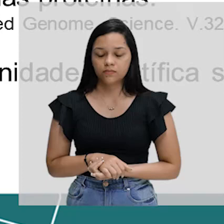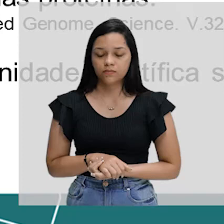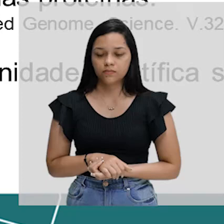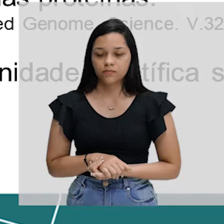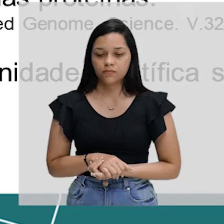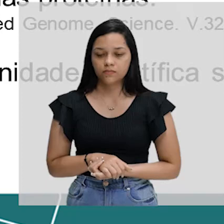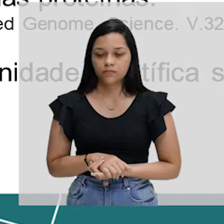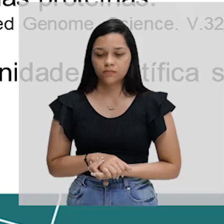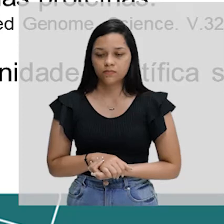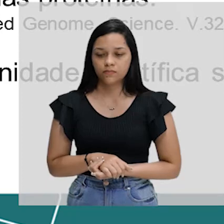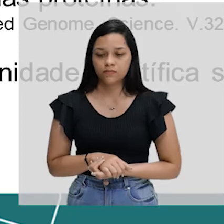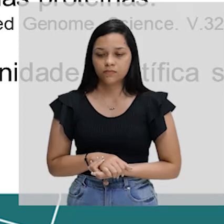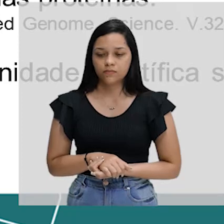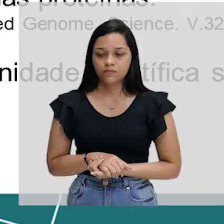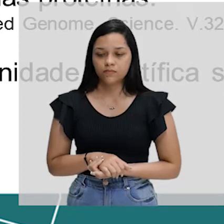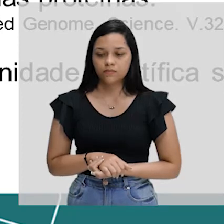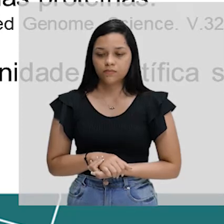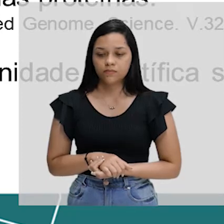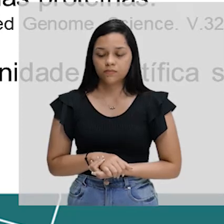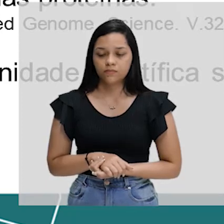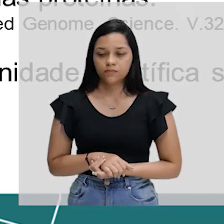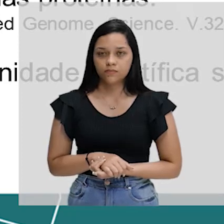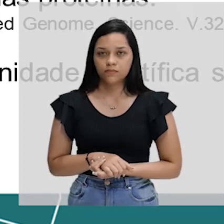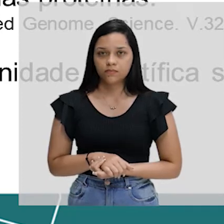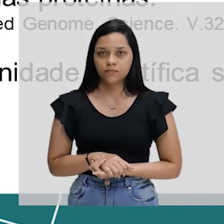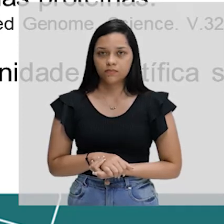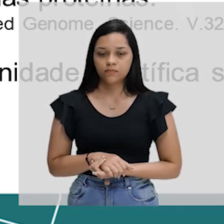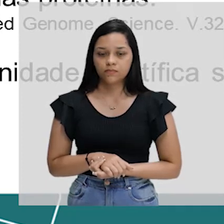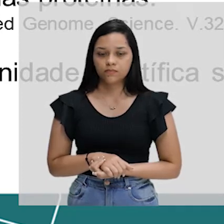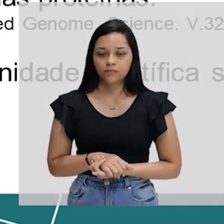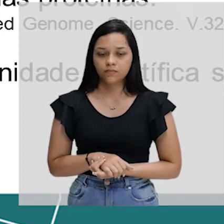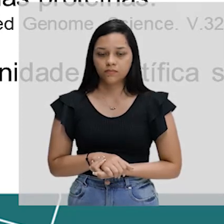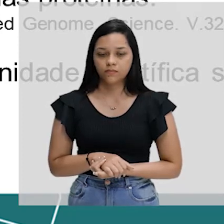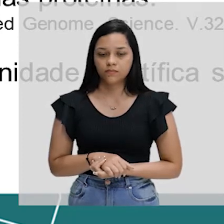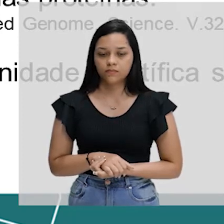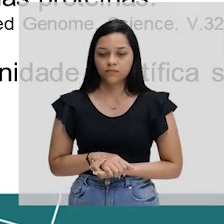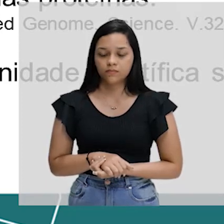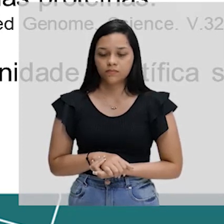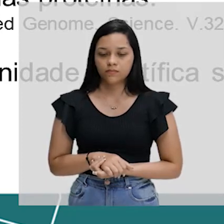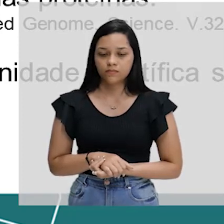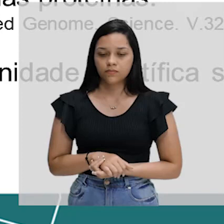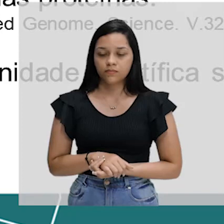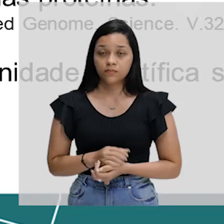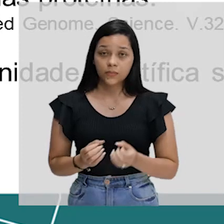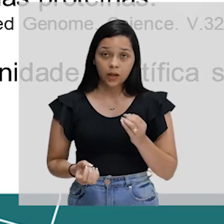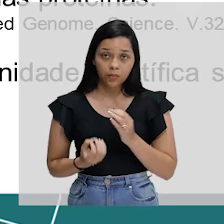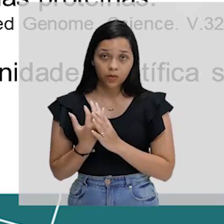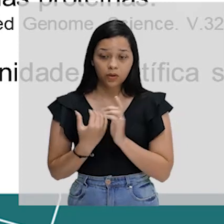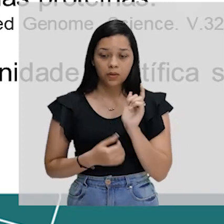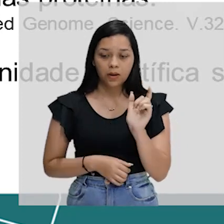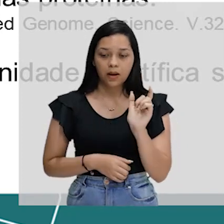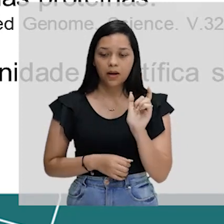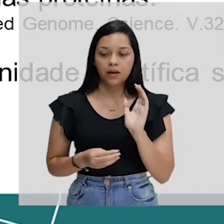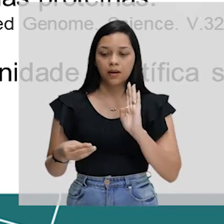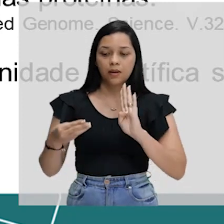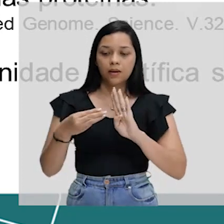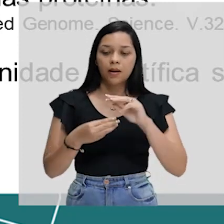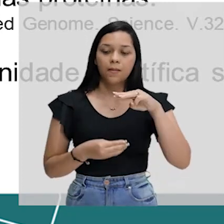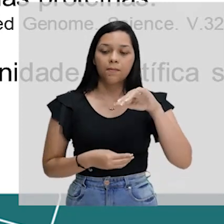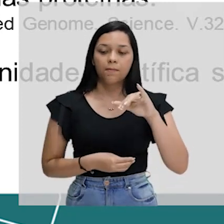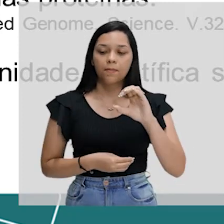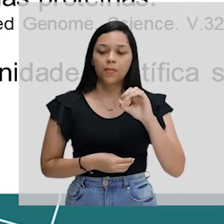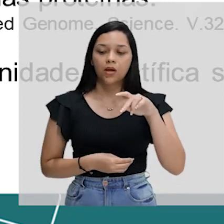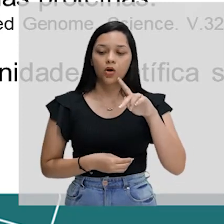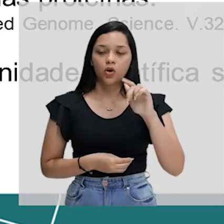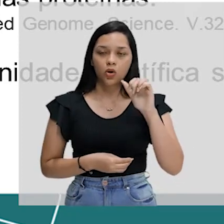laboratório. Uma bactéria chamada de Mycoplasma mycoides. Então, ele produziu